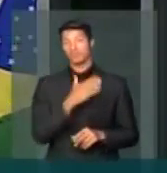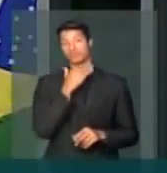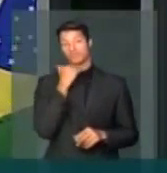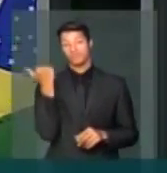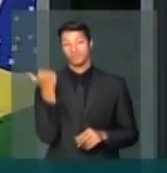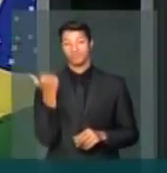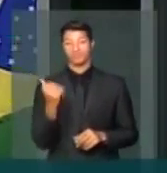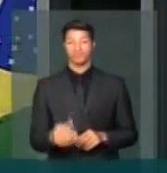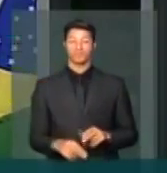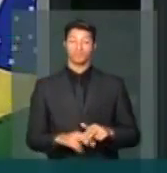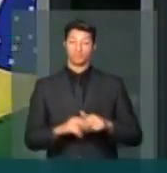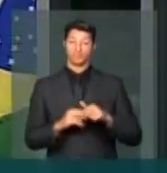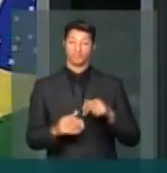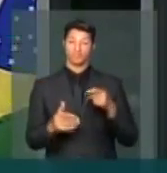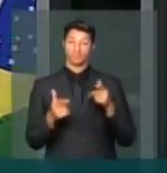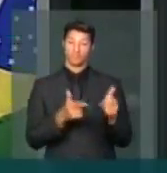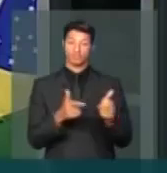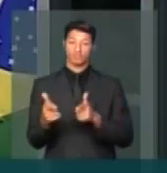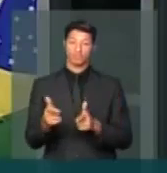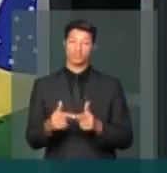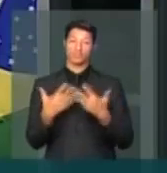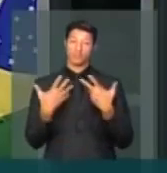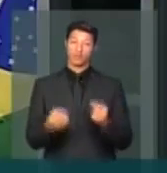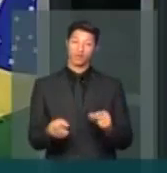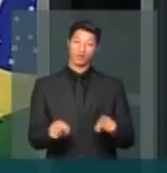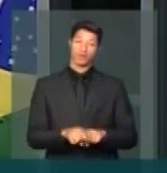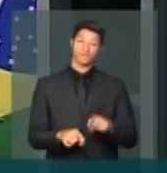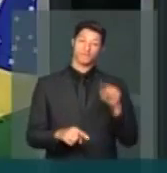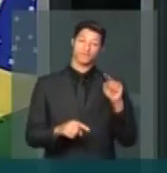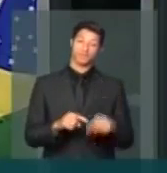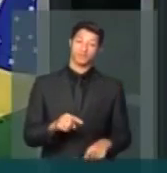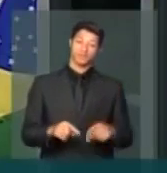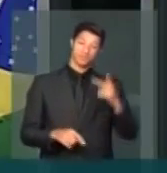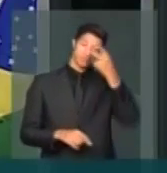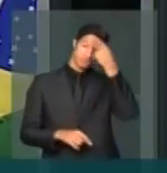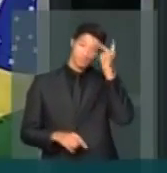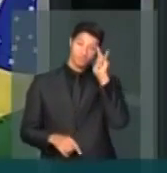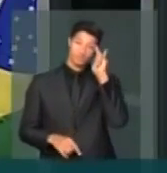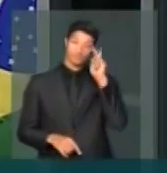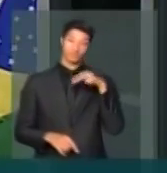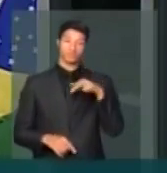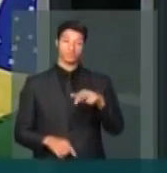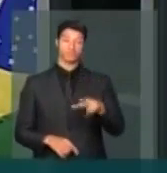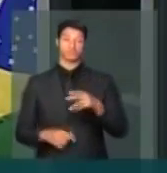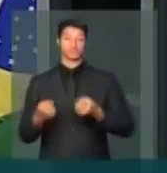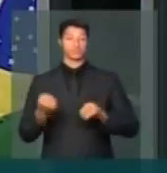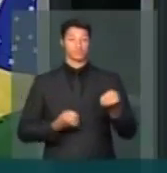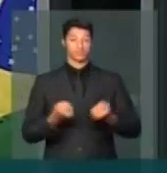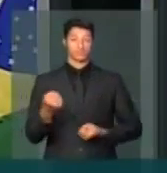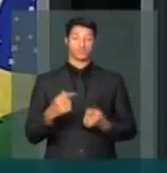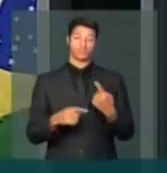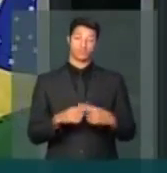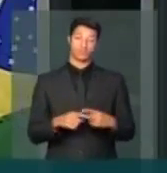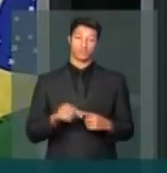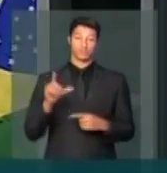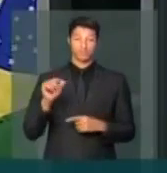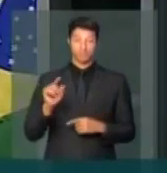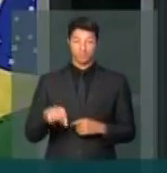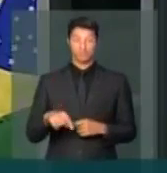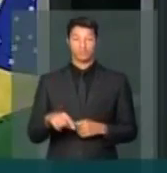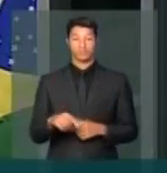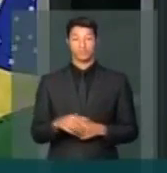mortes por acidentes de carros, vamos também proibir que as pessoas andem de carro. Porque é